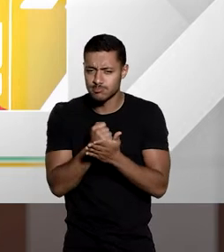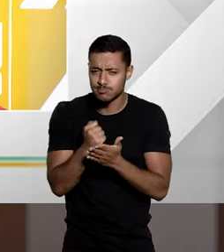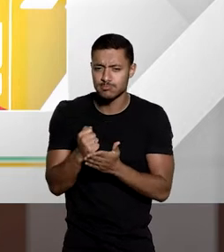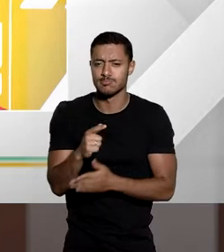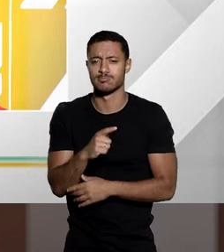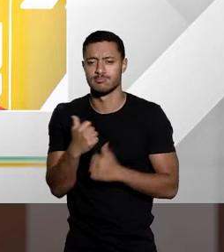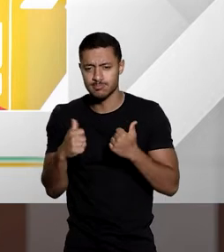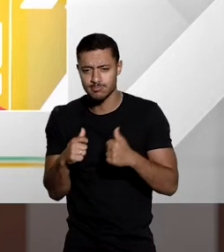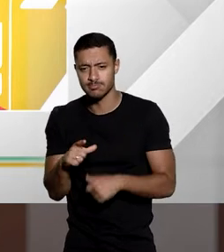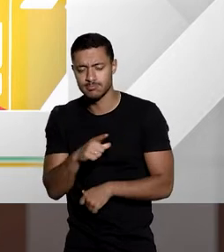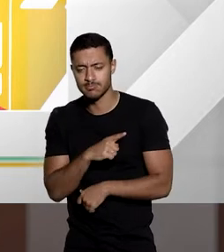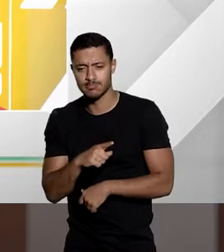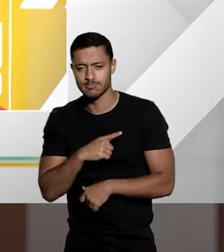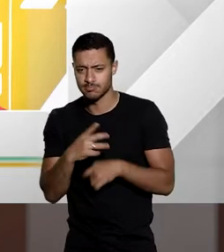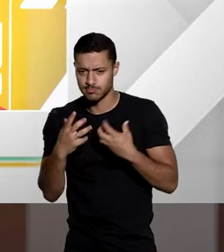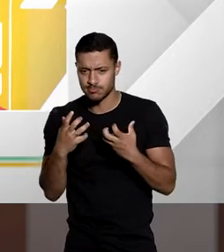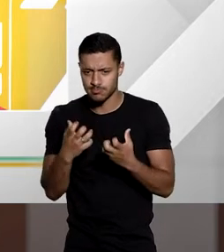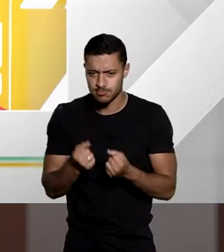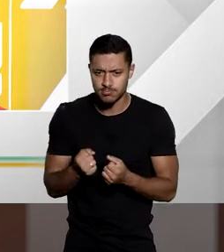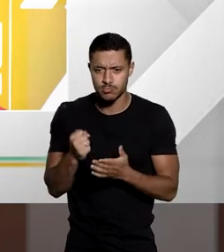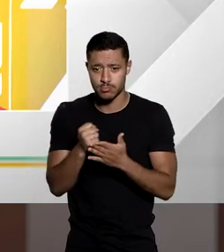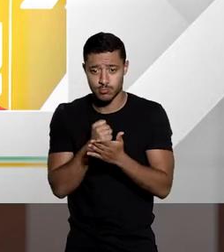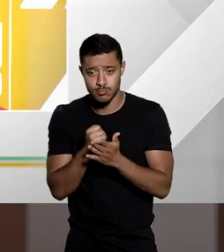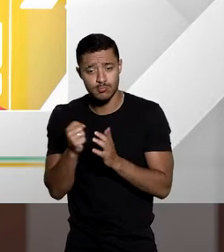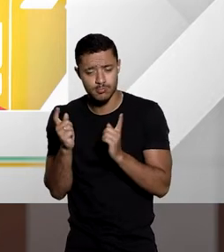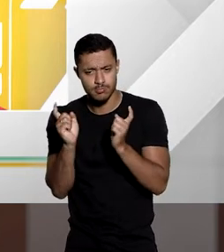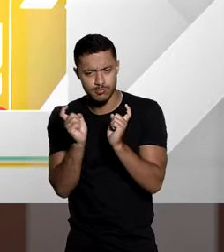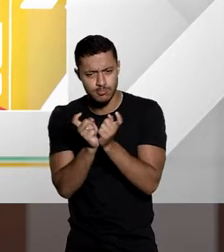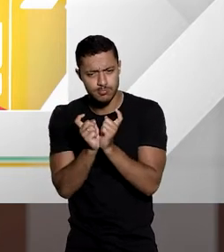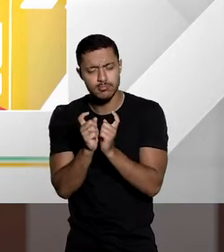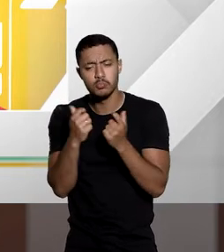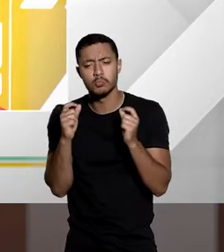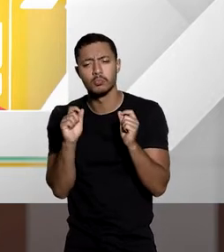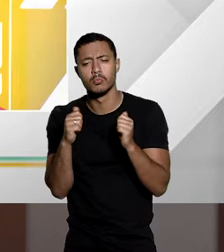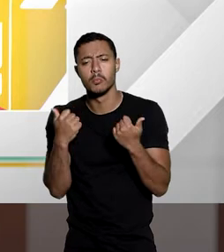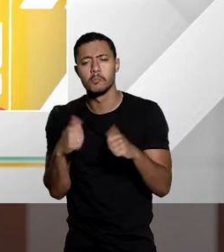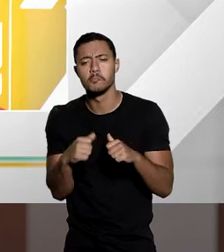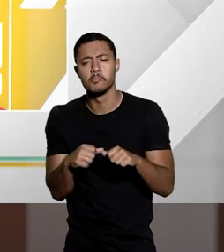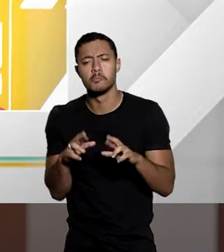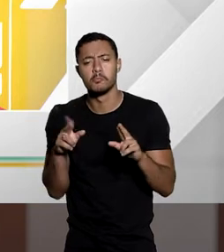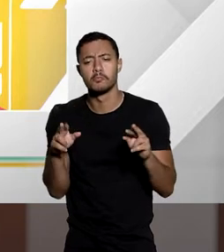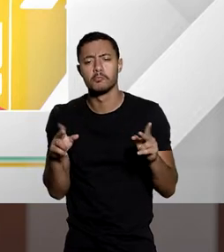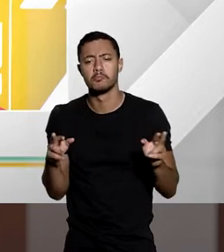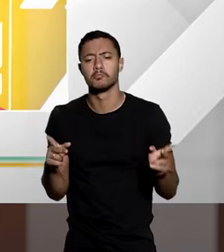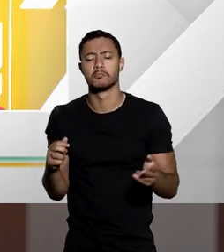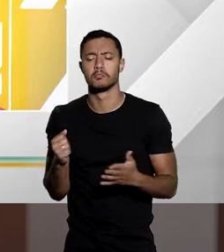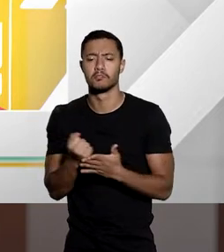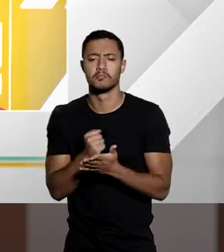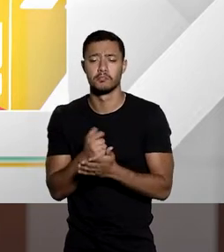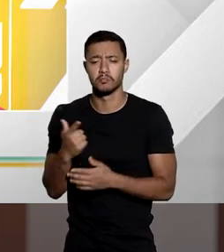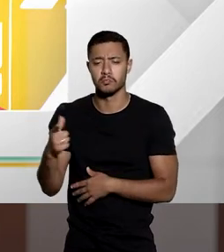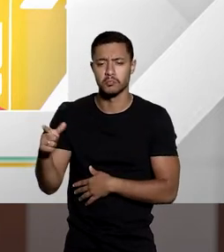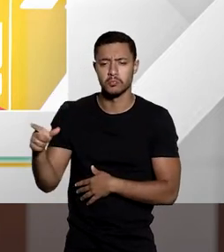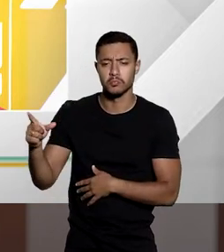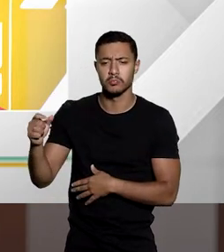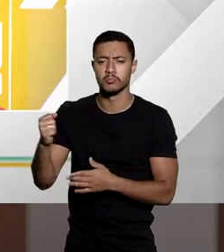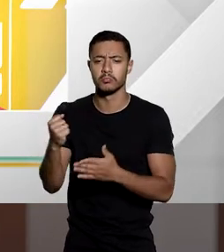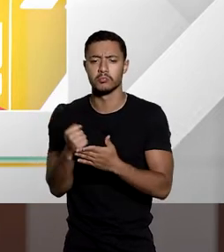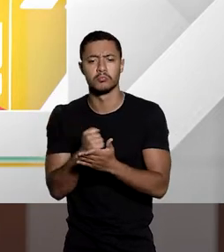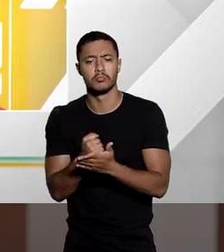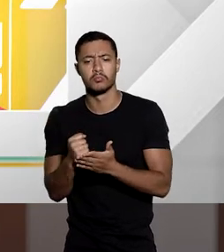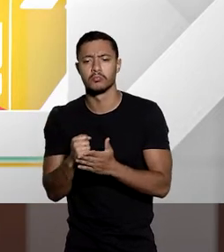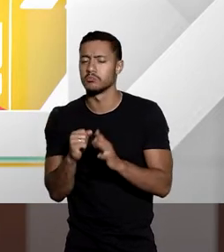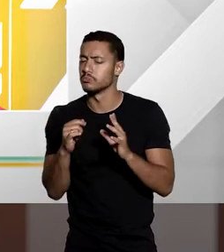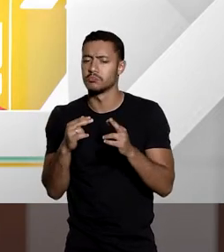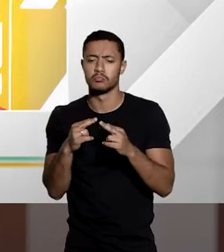tem que ter para ser considerado contrato administrativo? O que diferencia estes daqueles contratos,